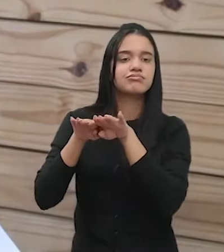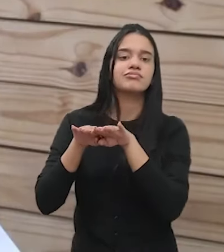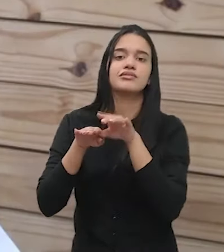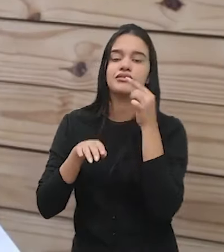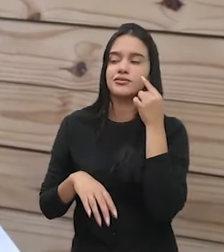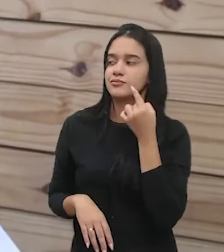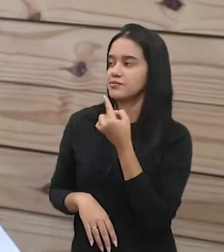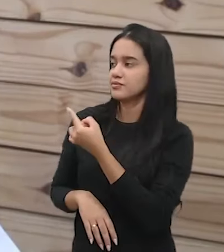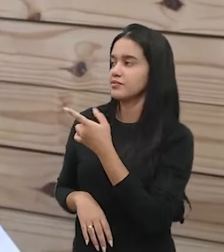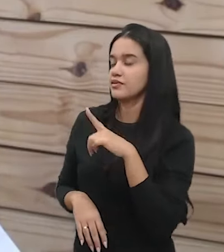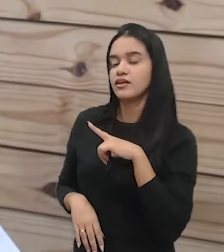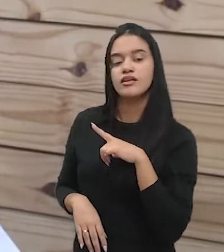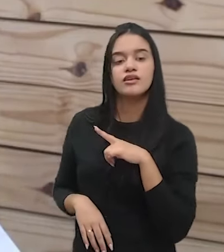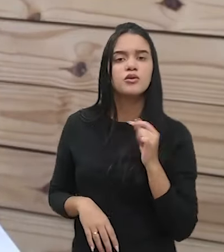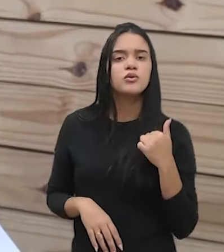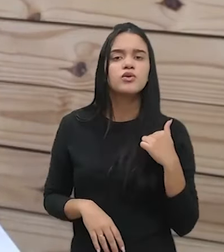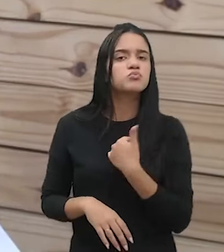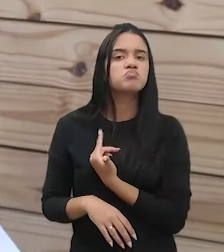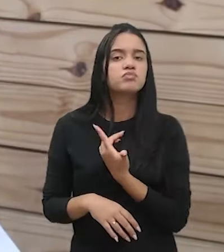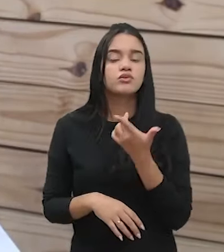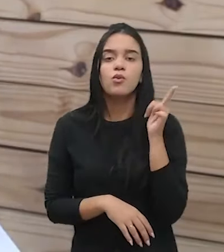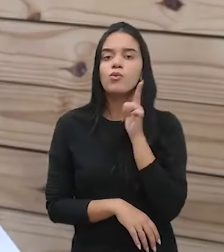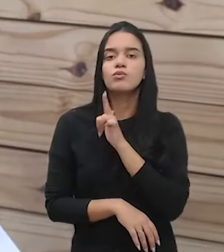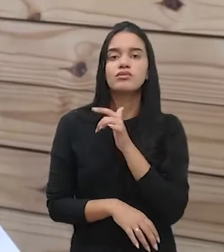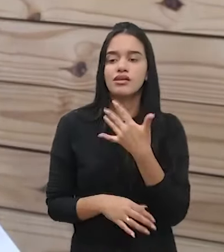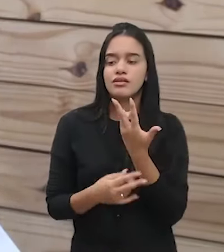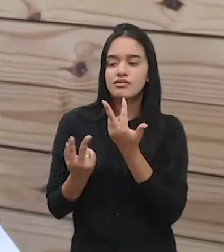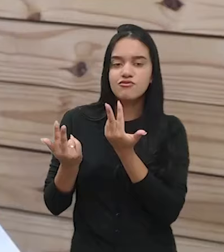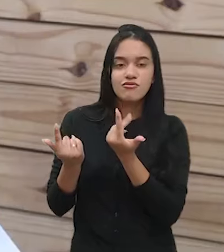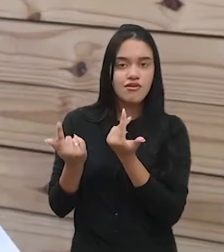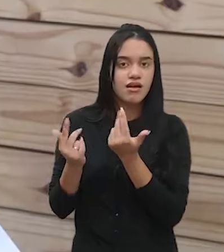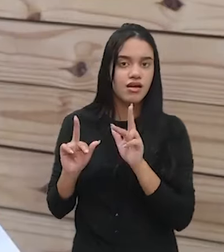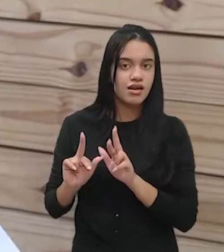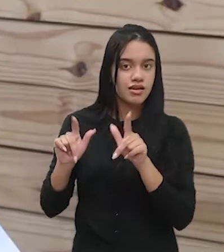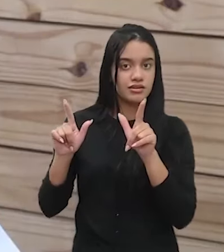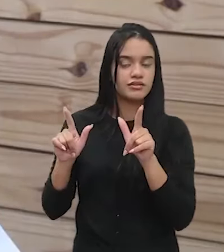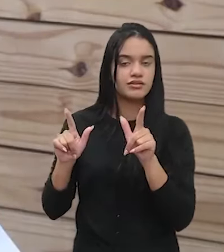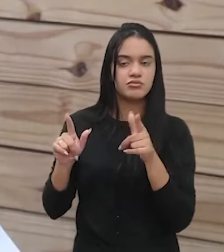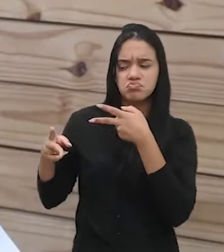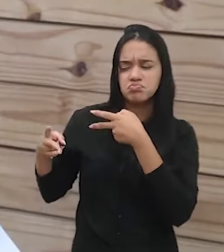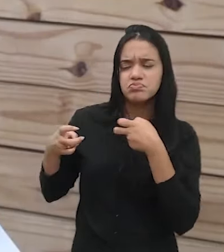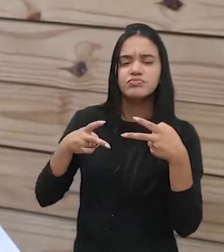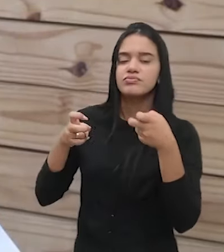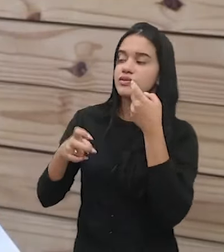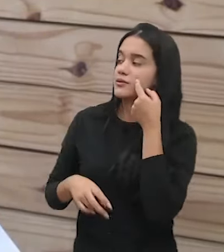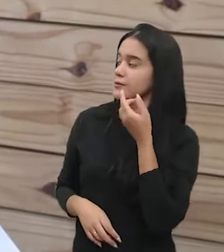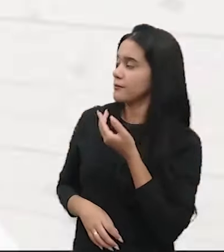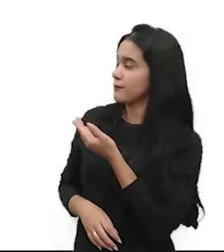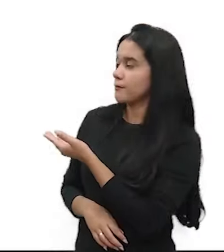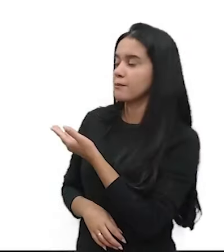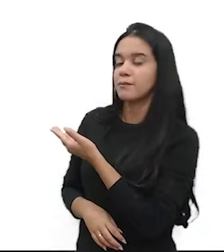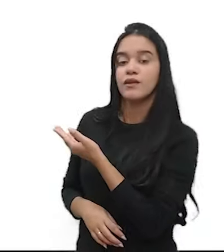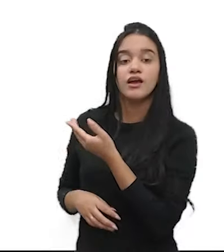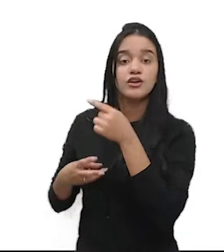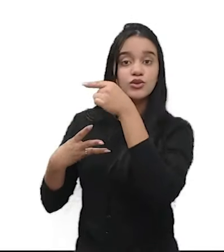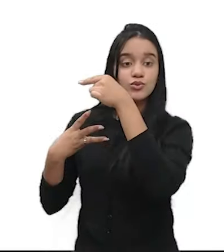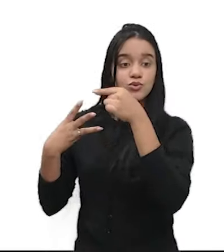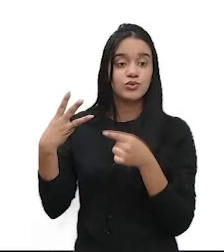semelhantemente né a gente não tem como diferenciar composto por Mangueira Conforme você pode ver em tela né naqueles três